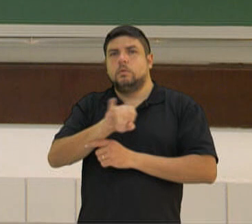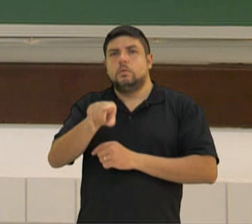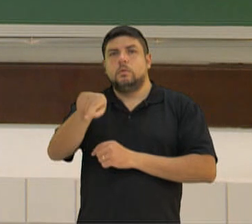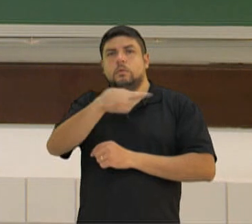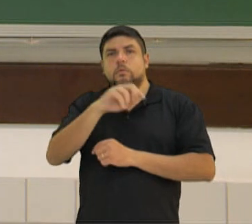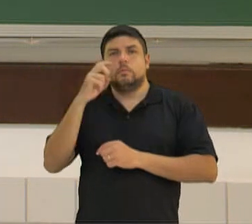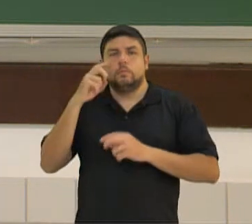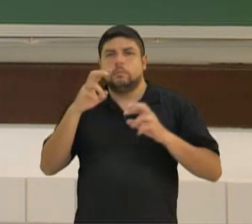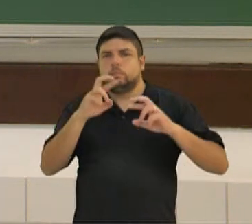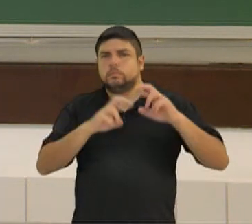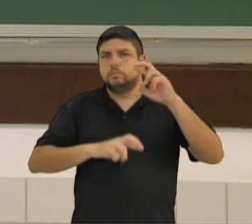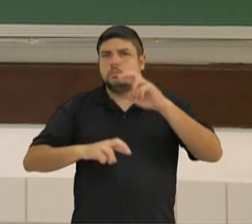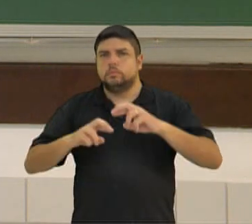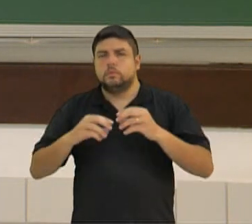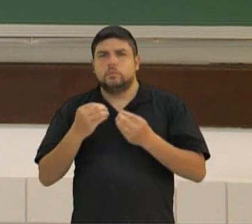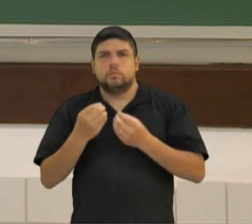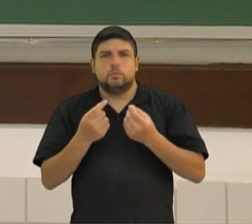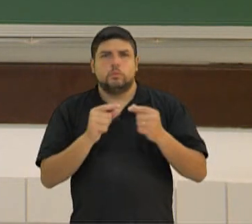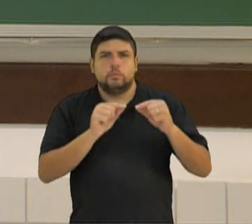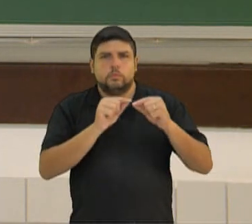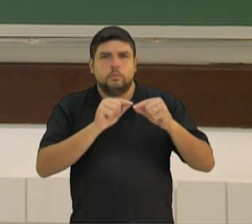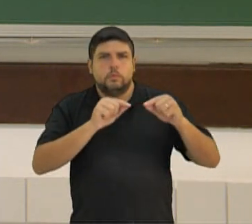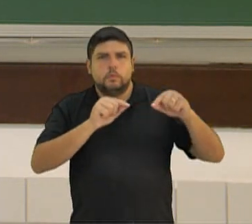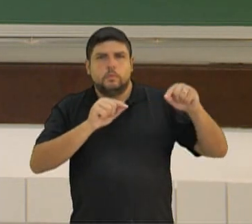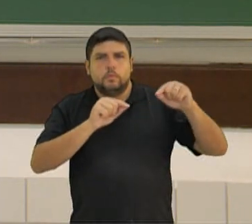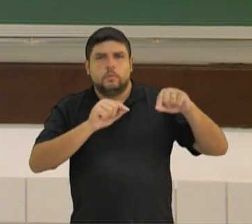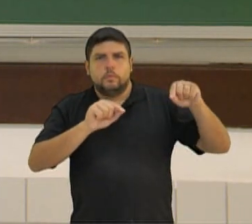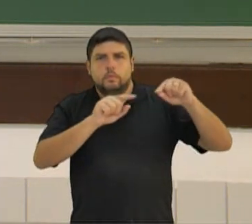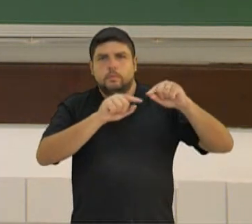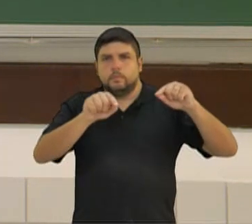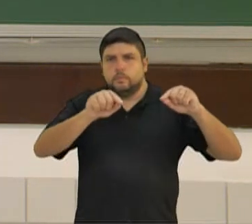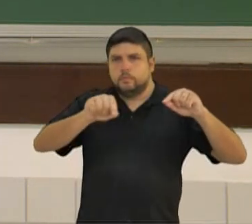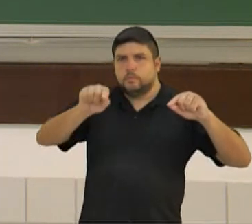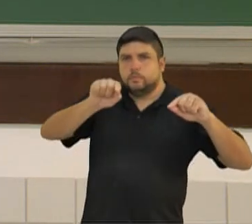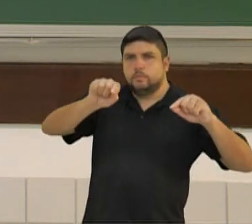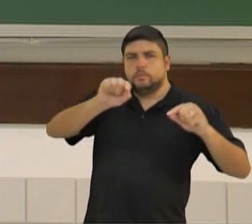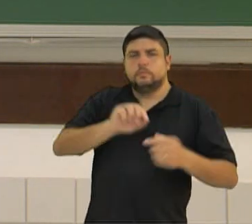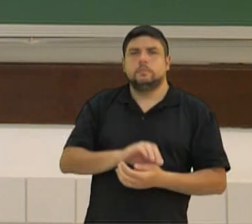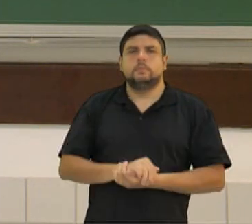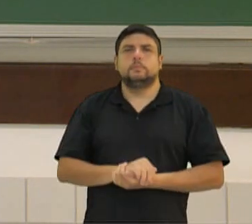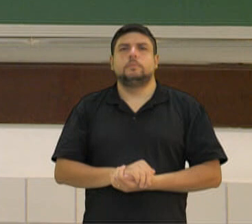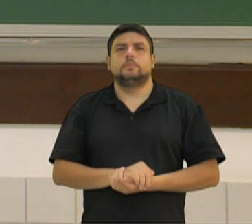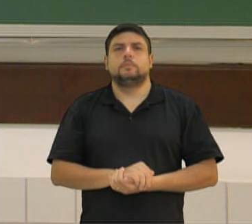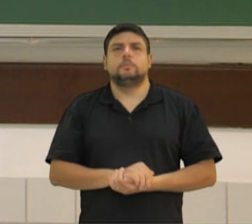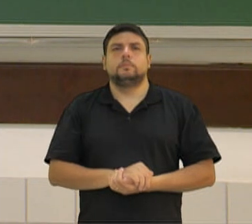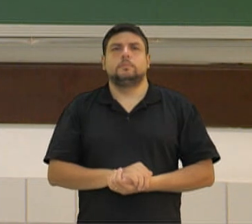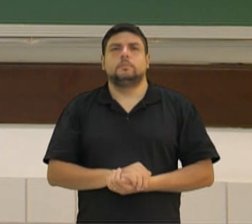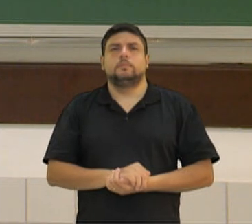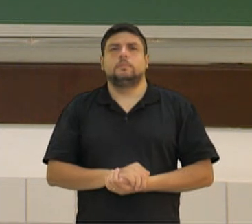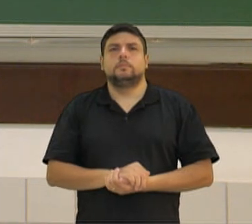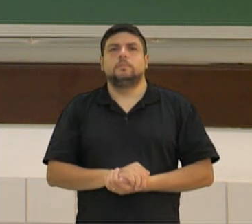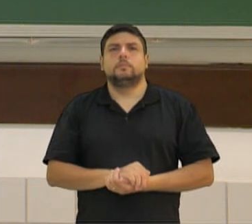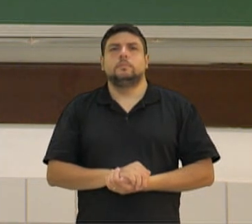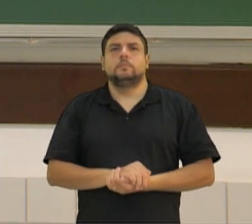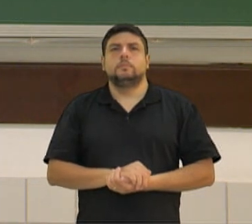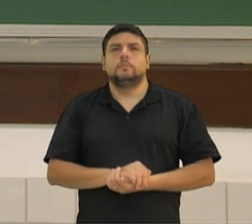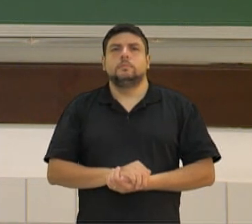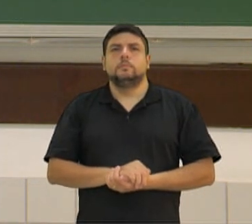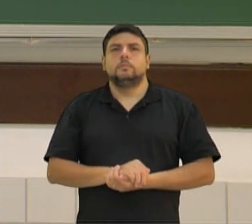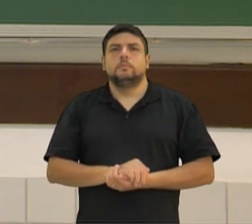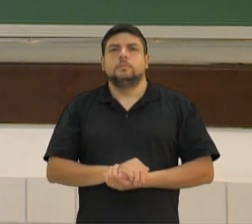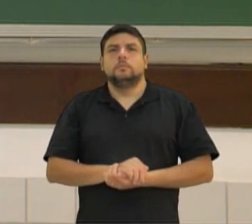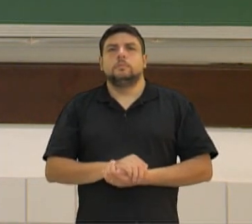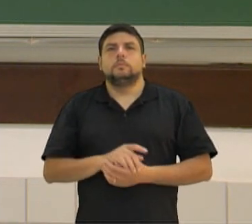né? Movimento aspiral, né? Circular. Aqui, ó, nós temos